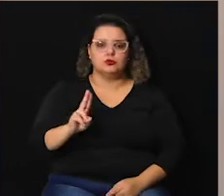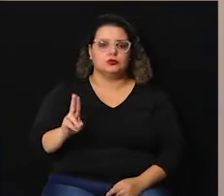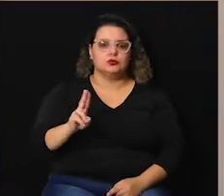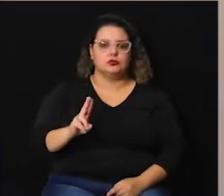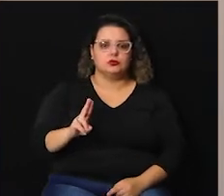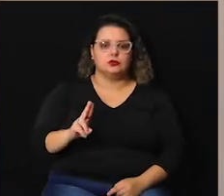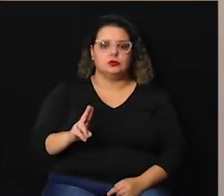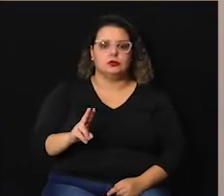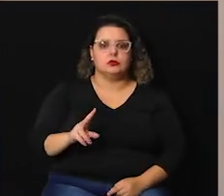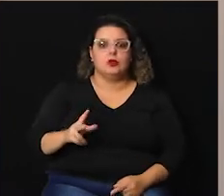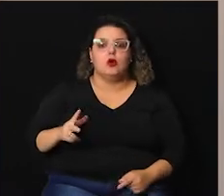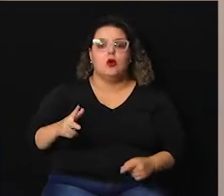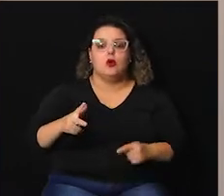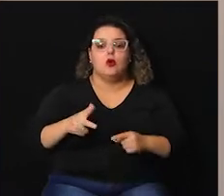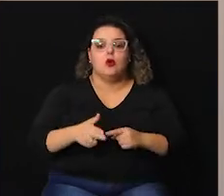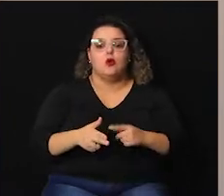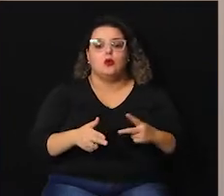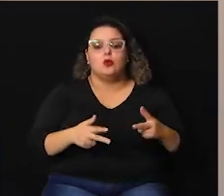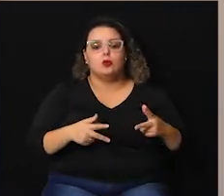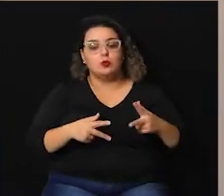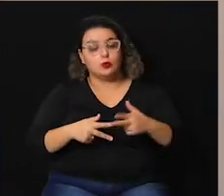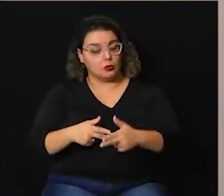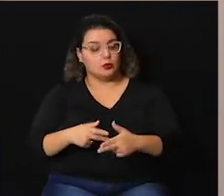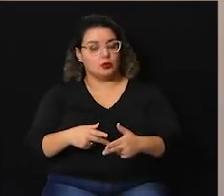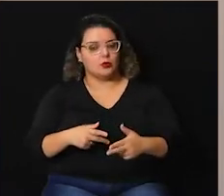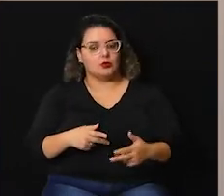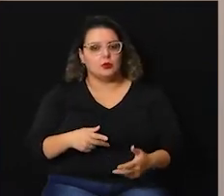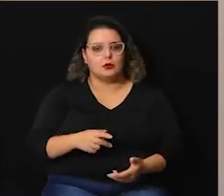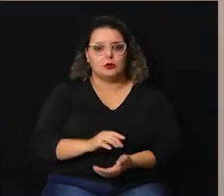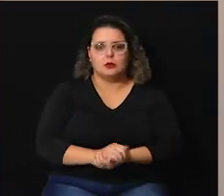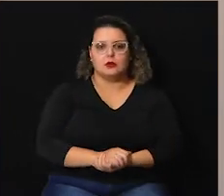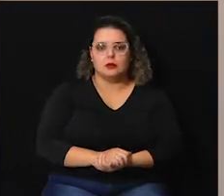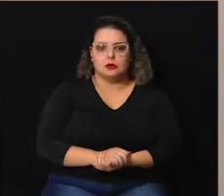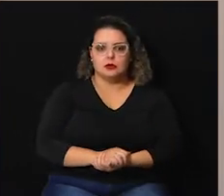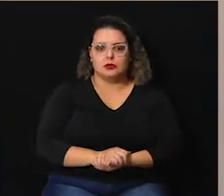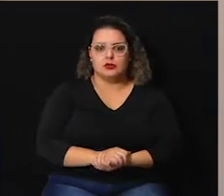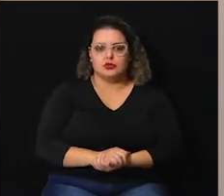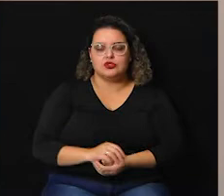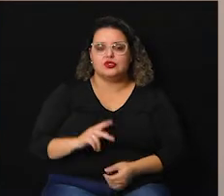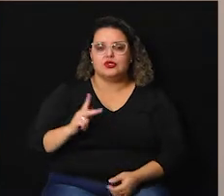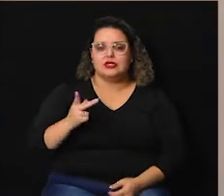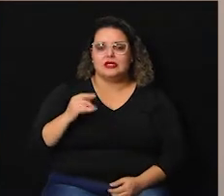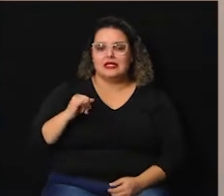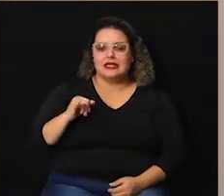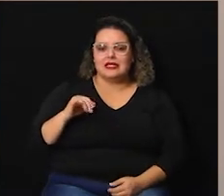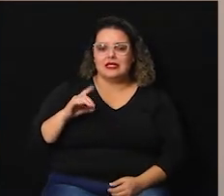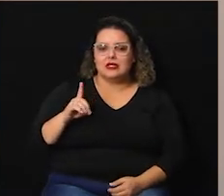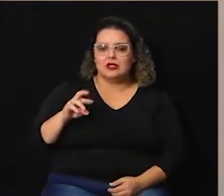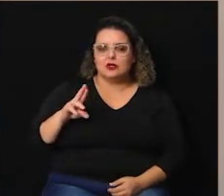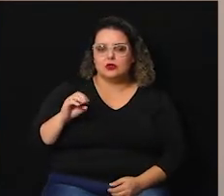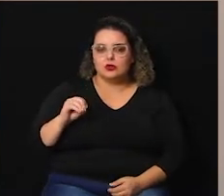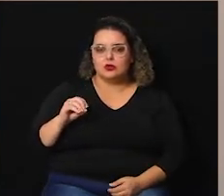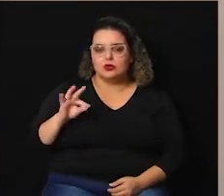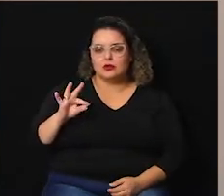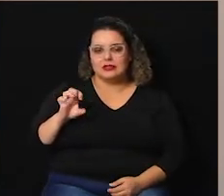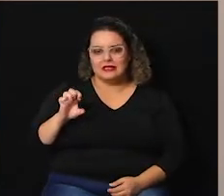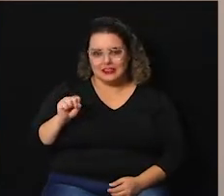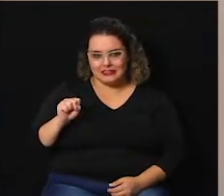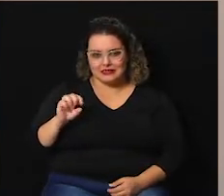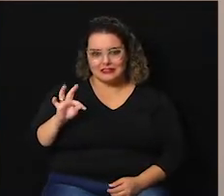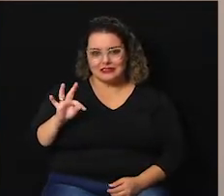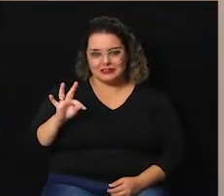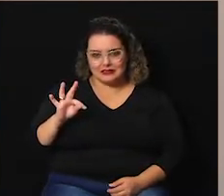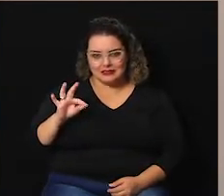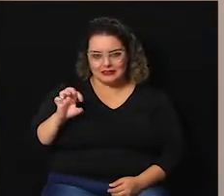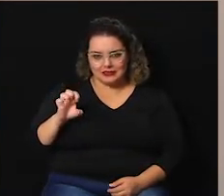os bloqueadores de DHT, da dihidrotestosterona. Por quê? A calvície feminina